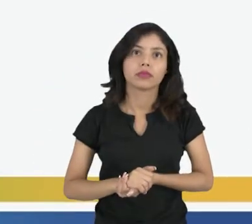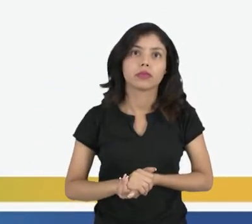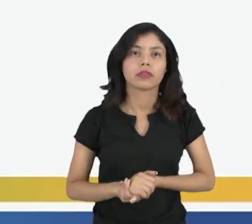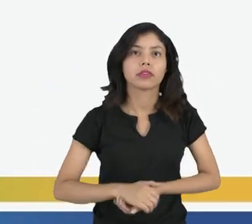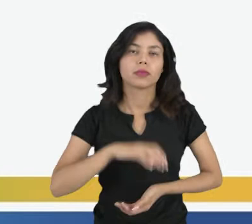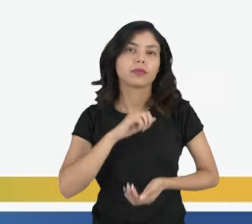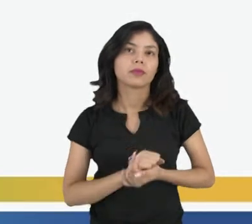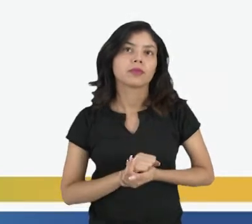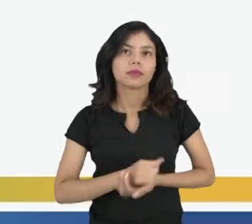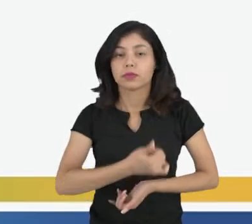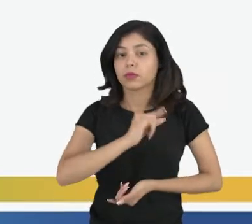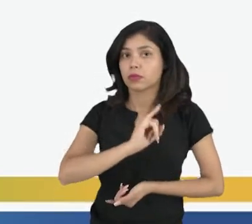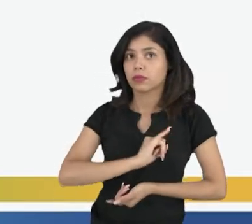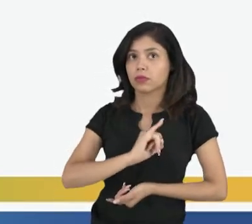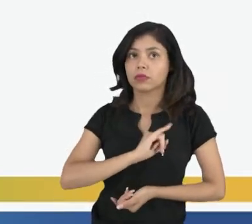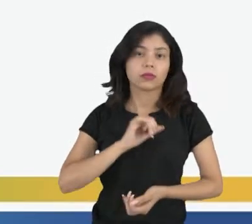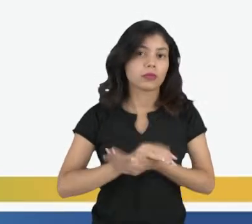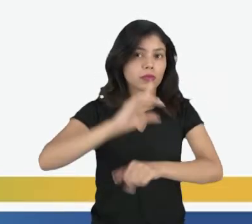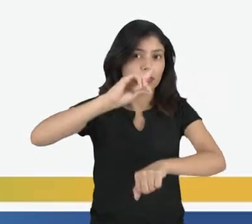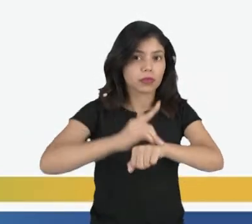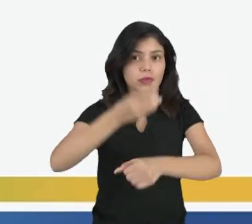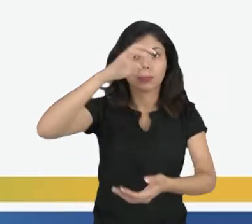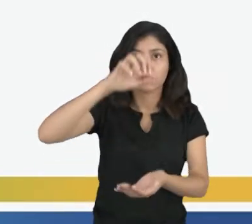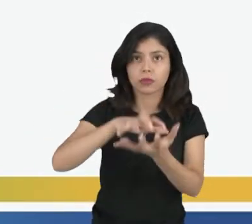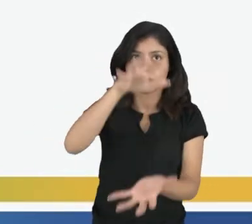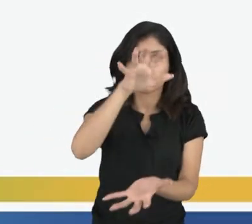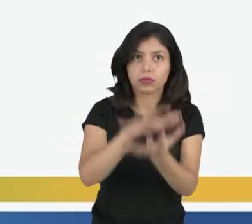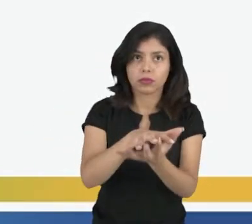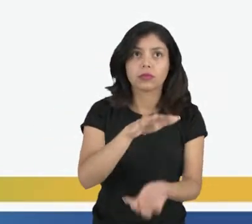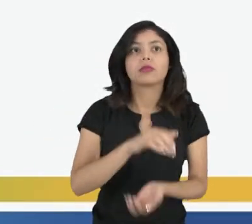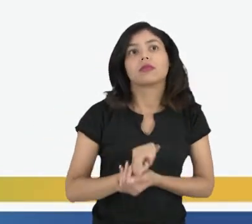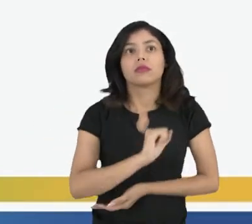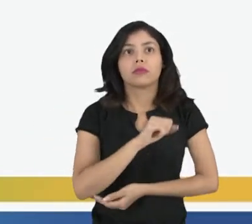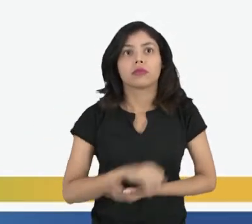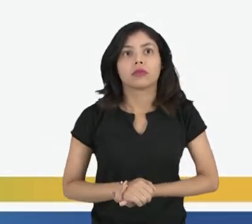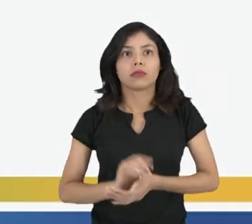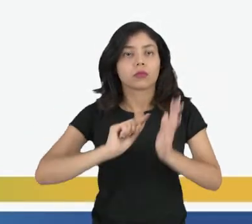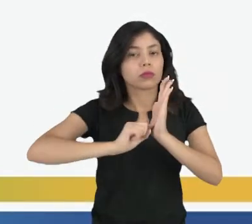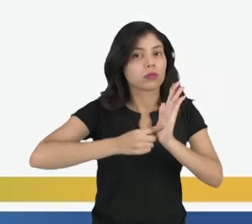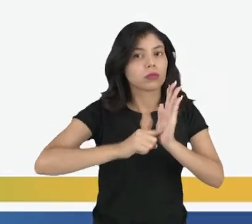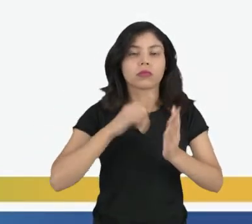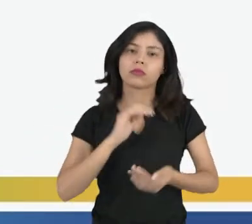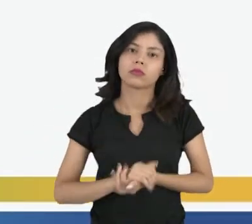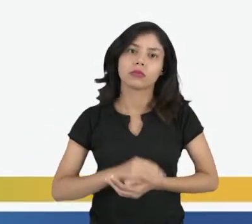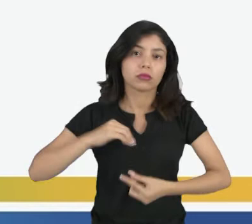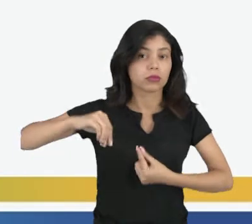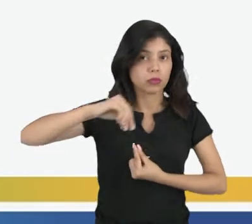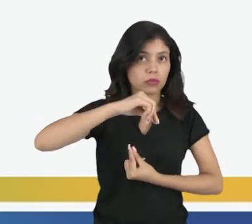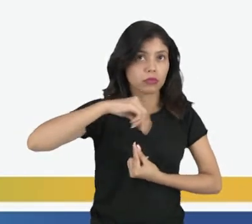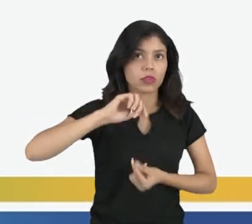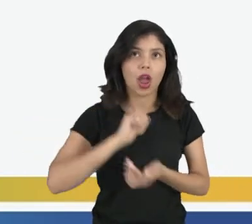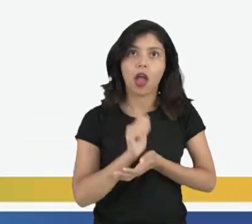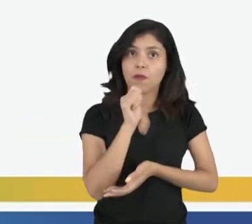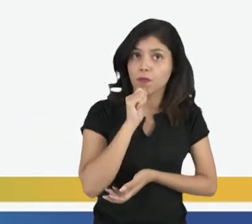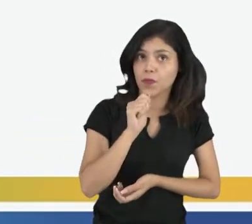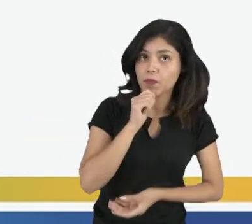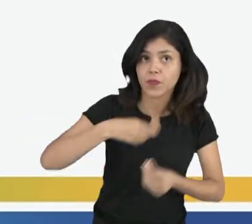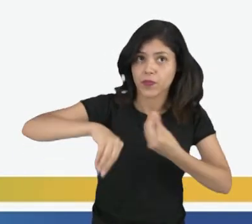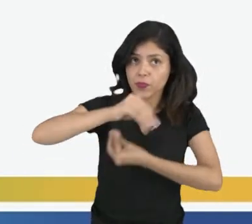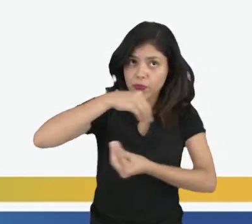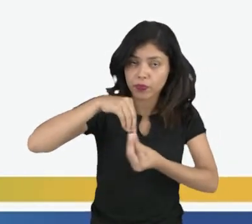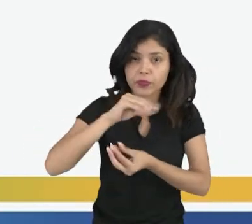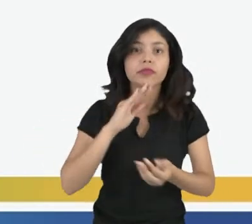o Iraque eo Azerbaijão a Siria e Arménia e são os países dos quais o se constitui em um